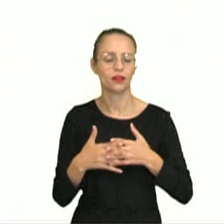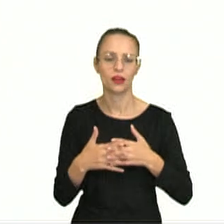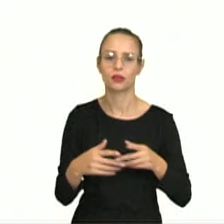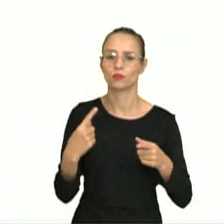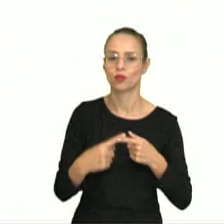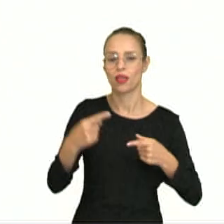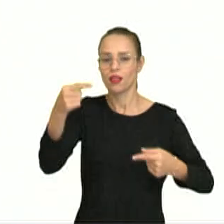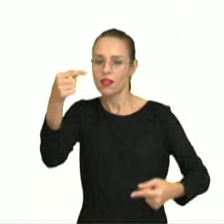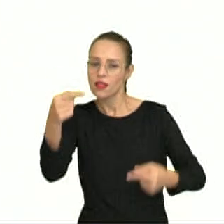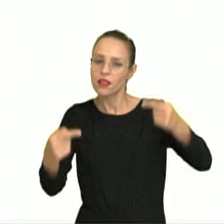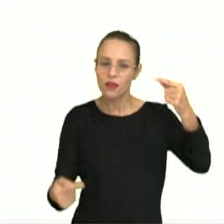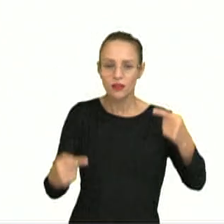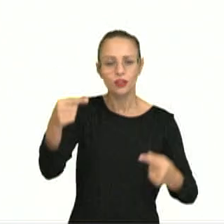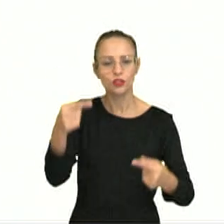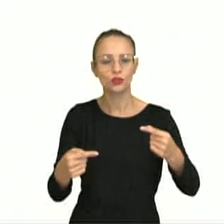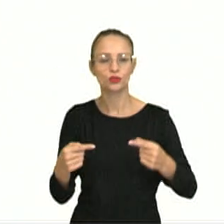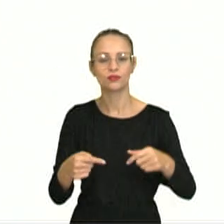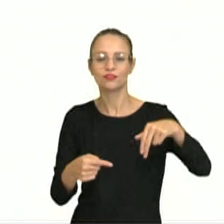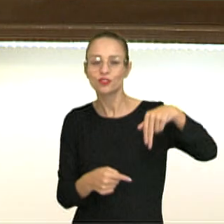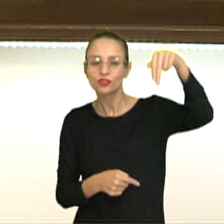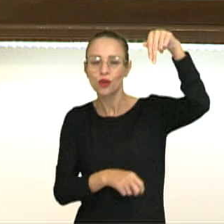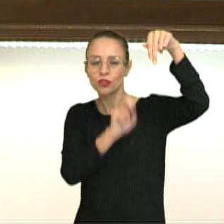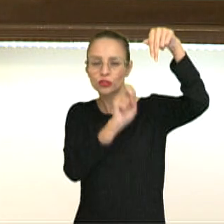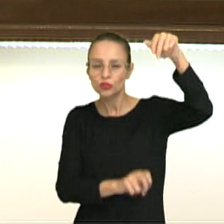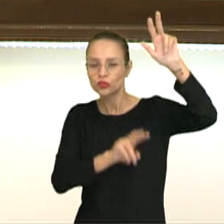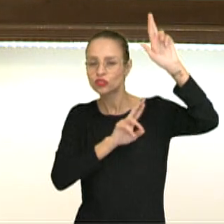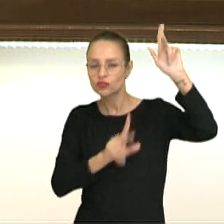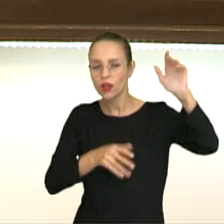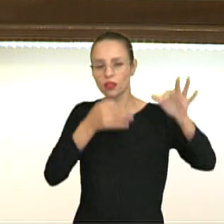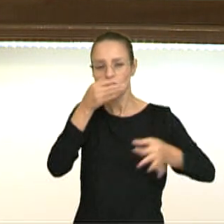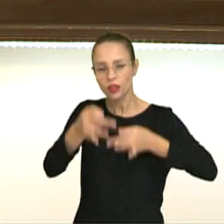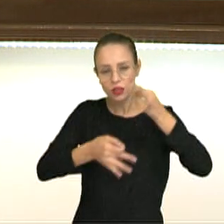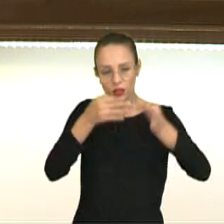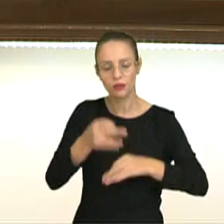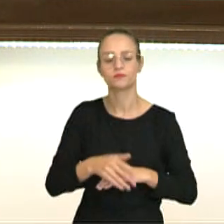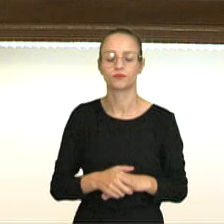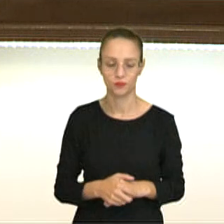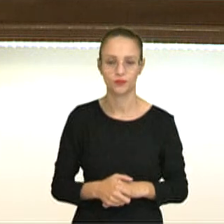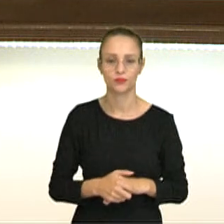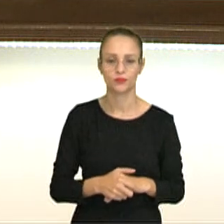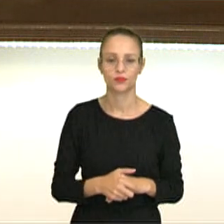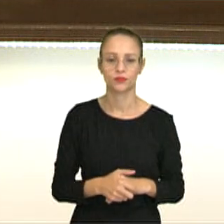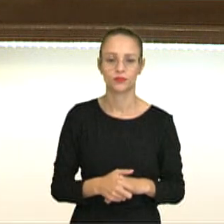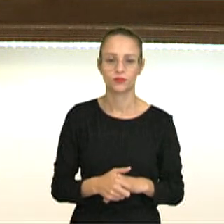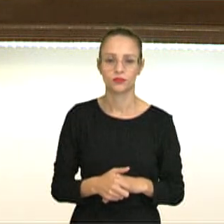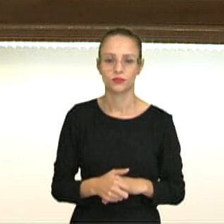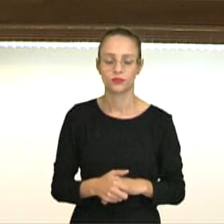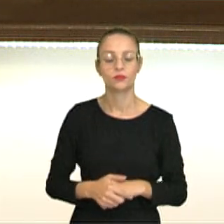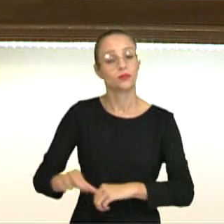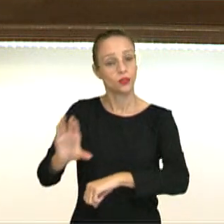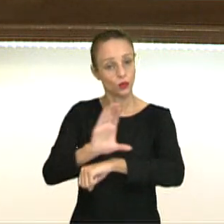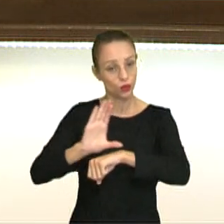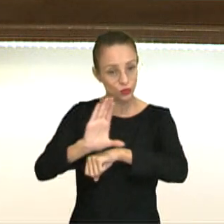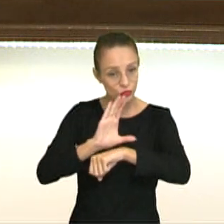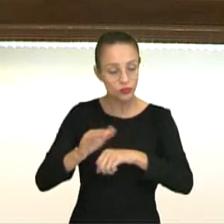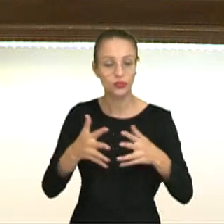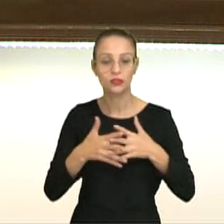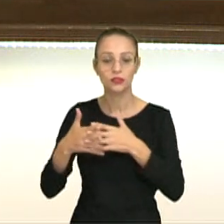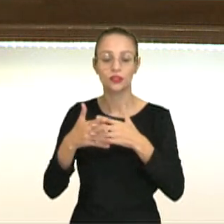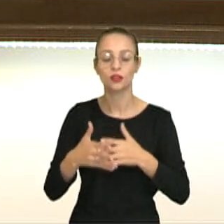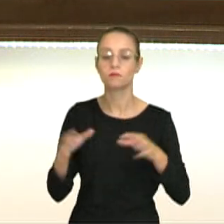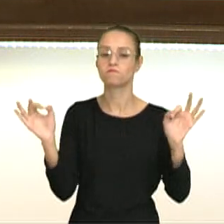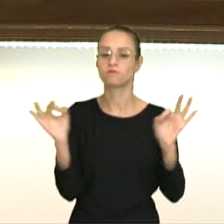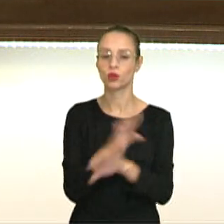Tinham várias correntes diferentes dentro ali dessa Constituição. A Constituição do país ficou pronta